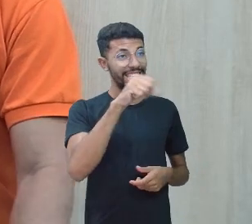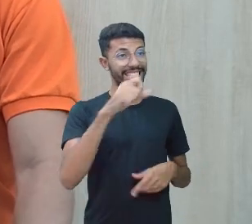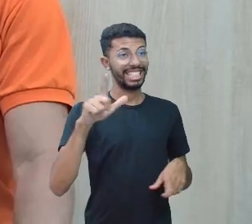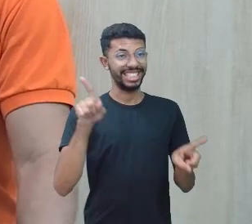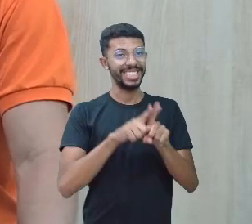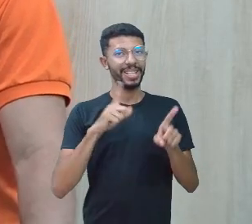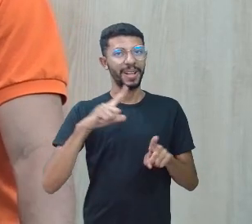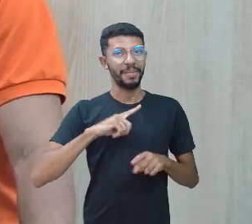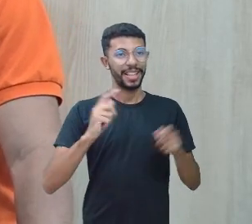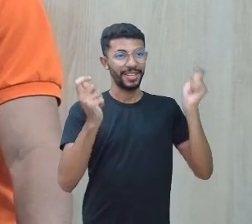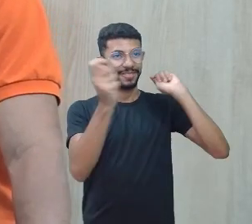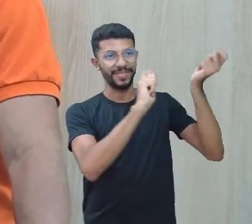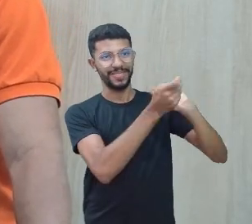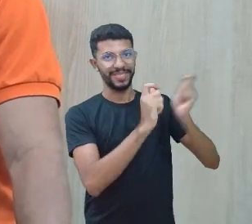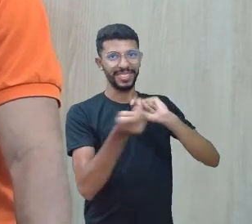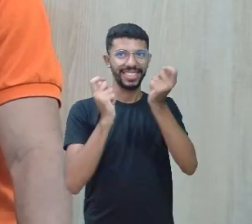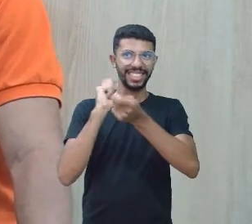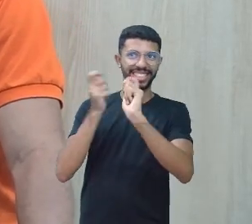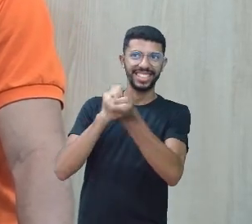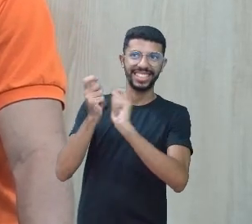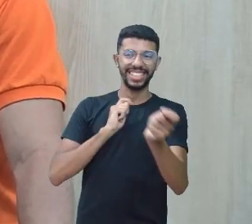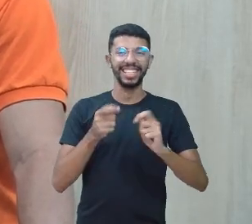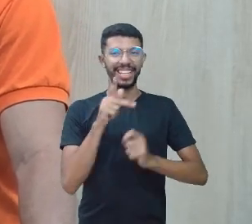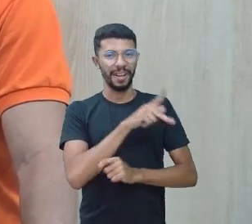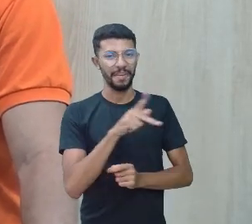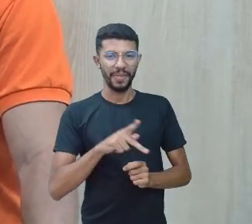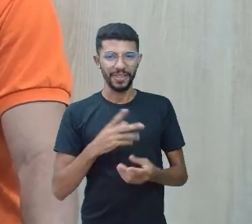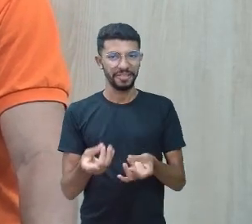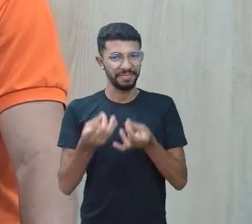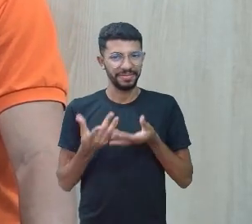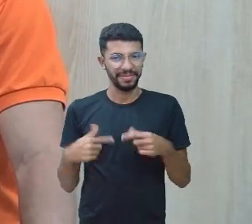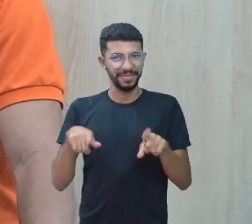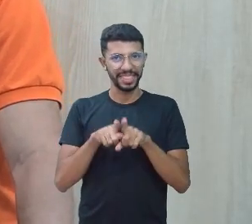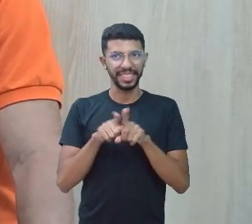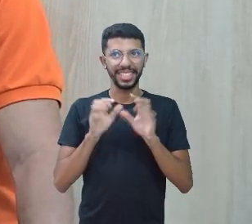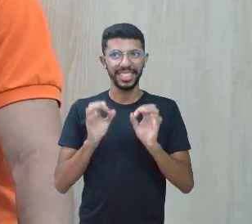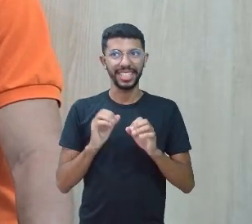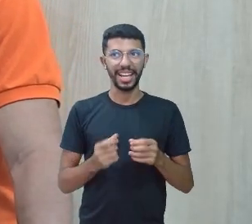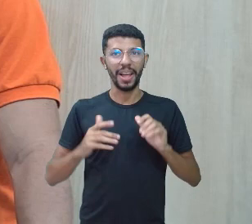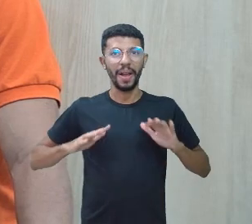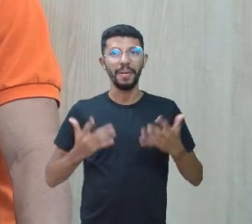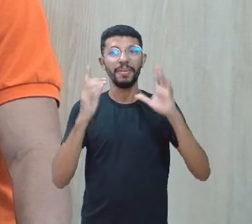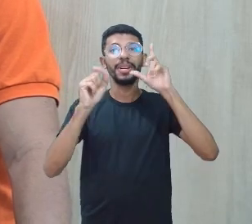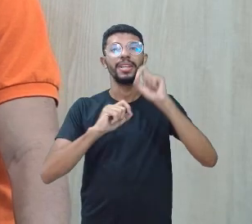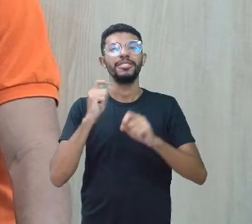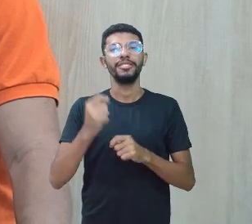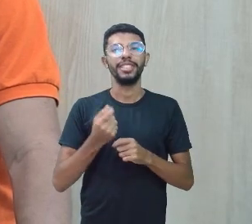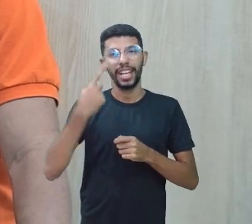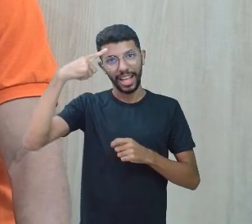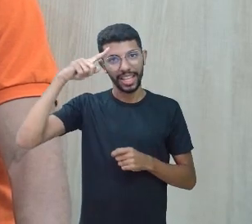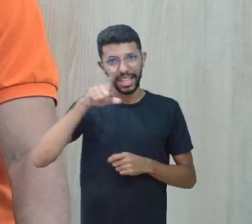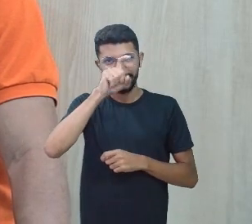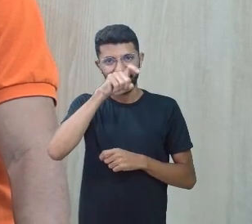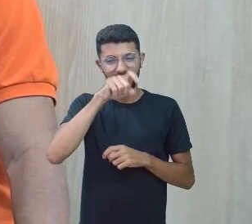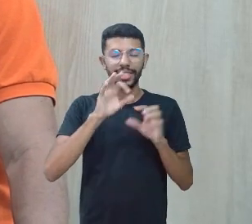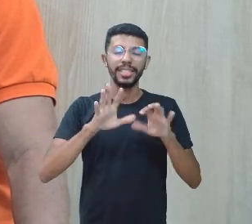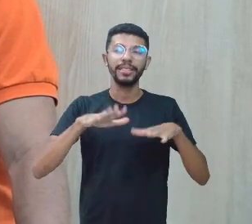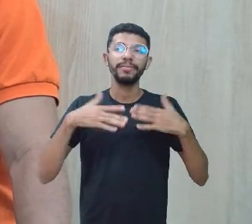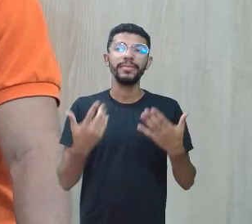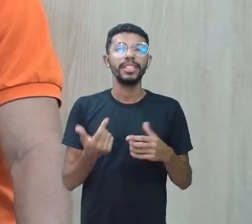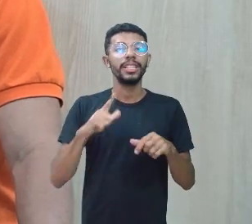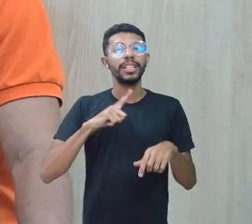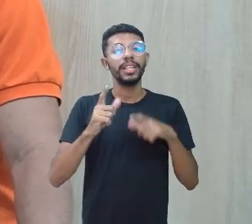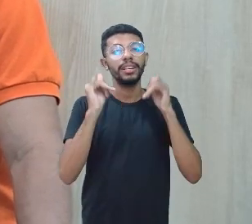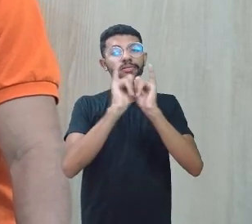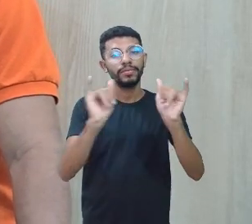também, que a Fernanda e a Denise, né, que nos estou comemorando Halloween, né? E tem 2 recados, né? A questão do tirar